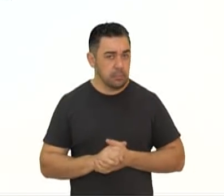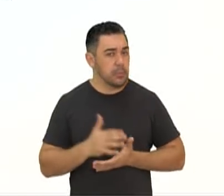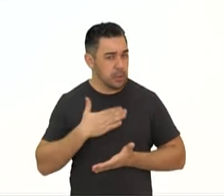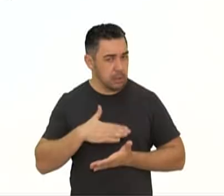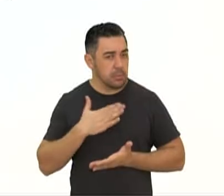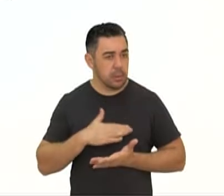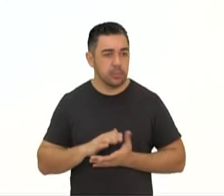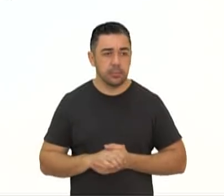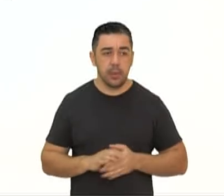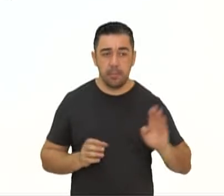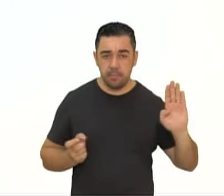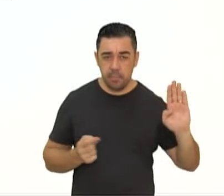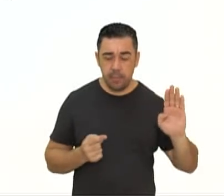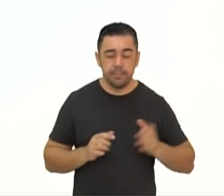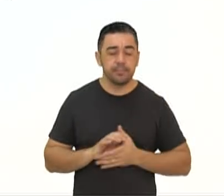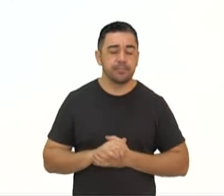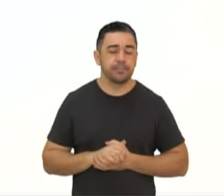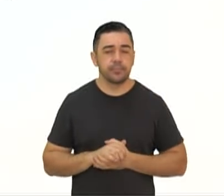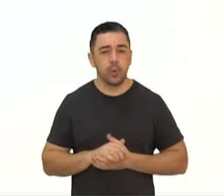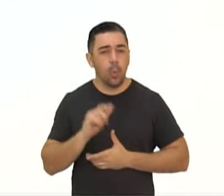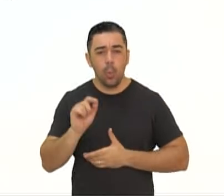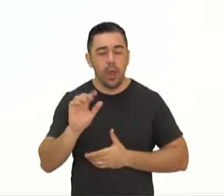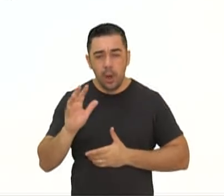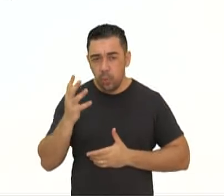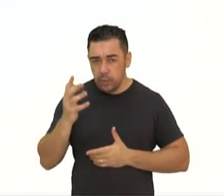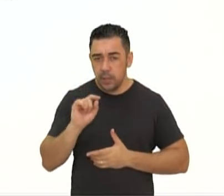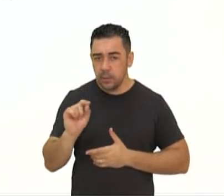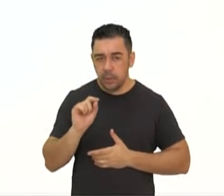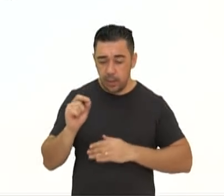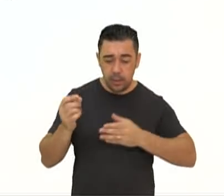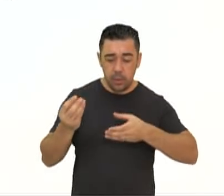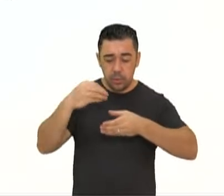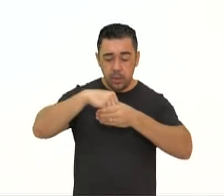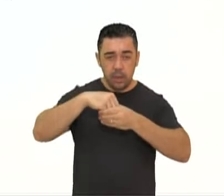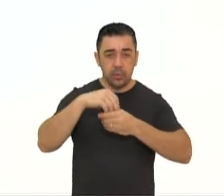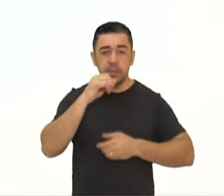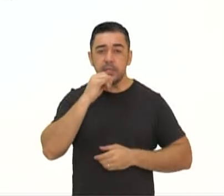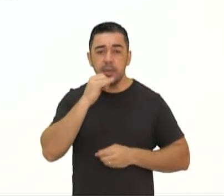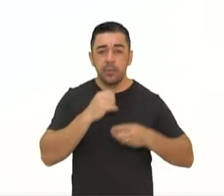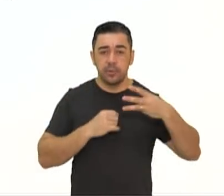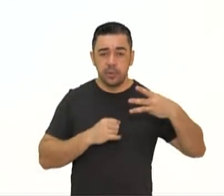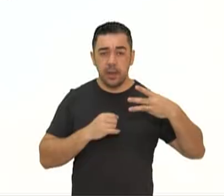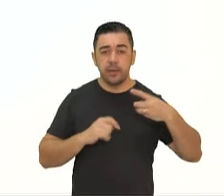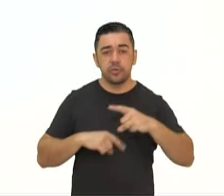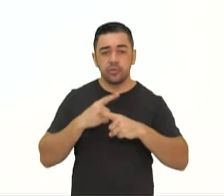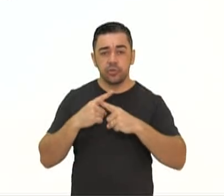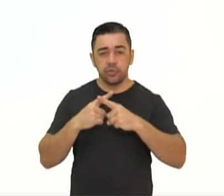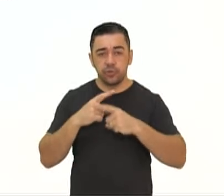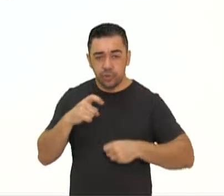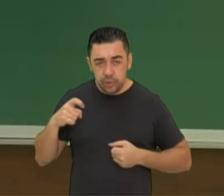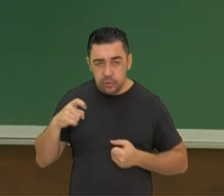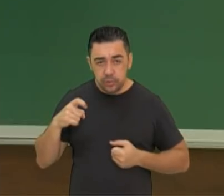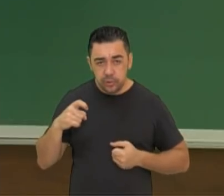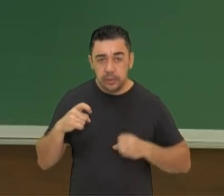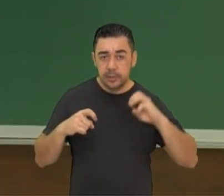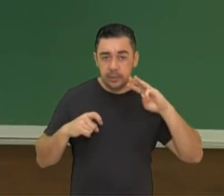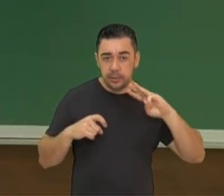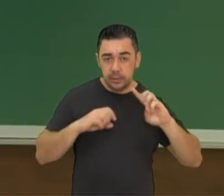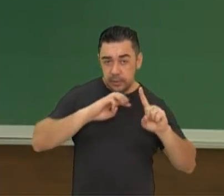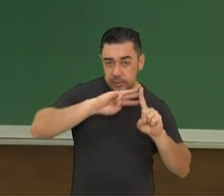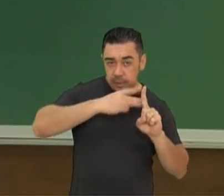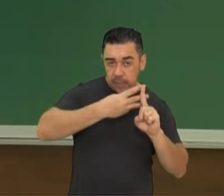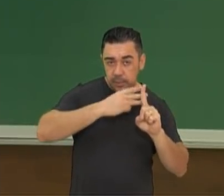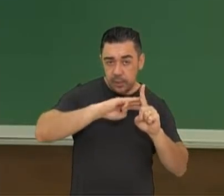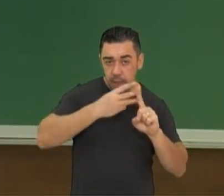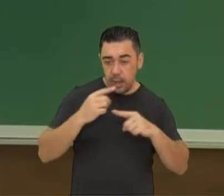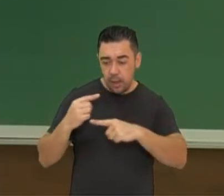tranquilo essa. Letra B. O que acontece com o volume se a altura for 3x? Ou seja, se eu triplicar a minha